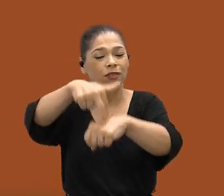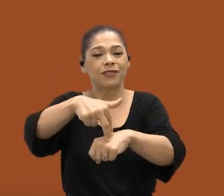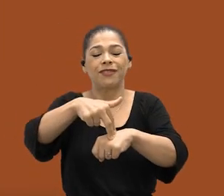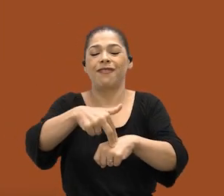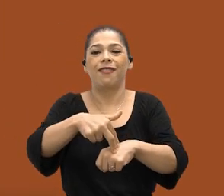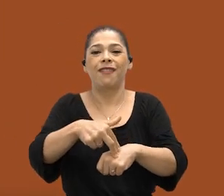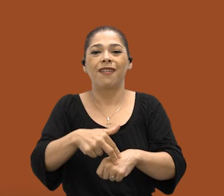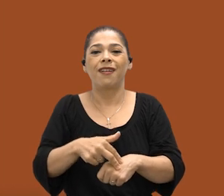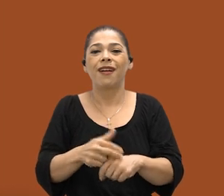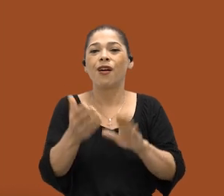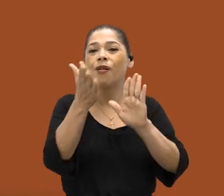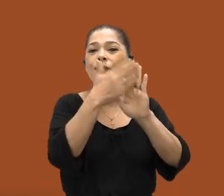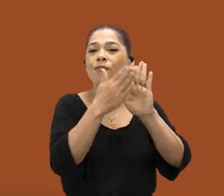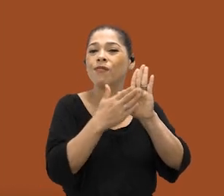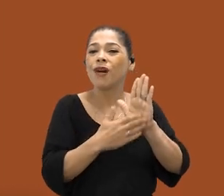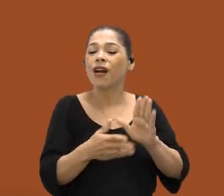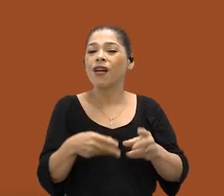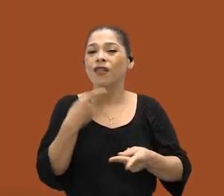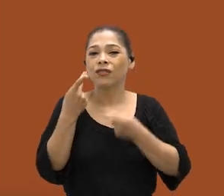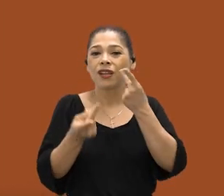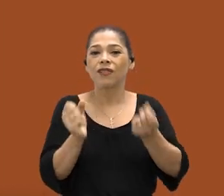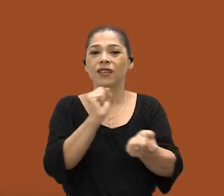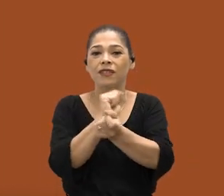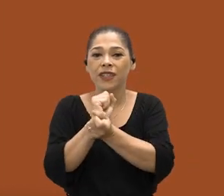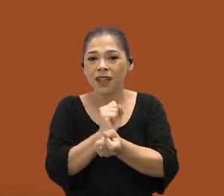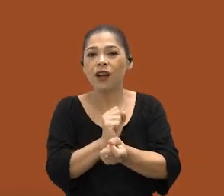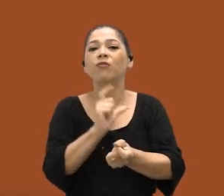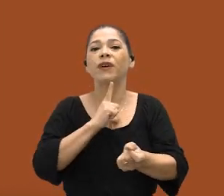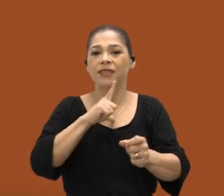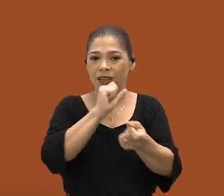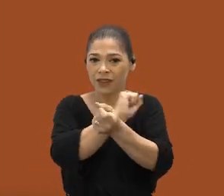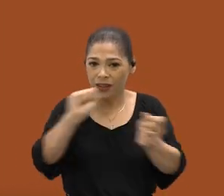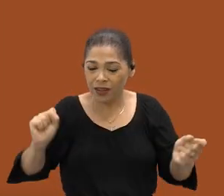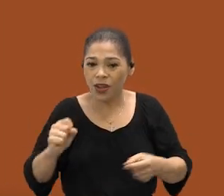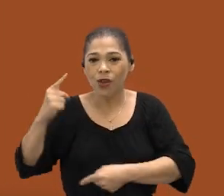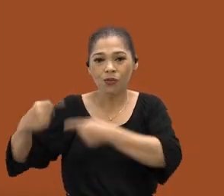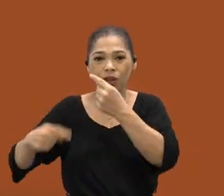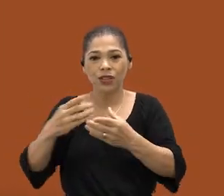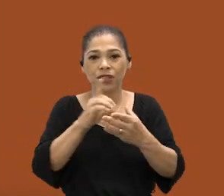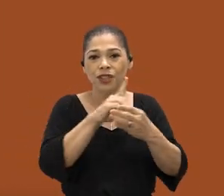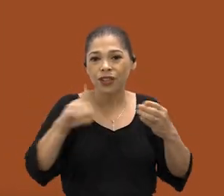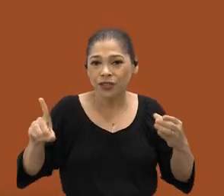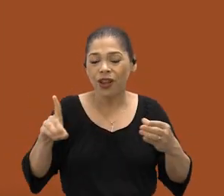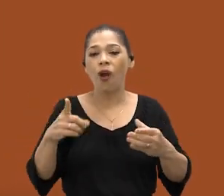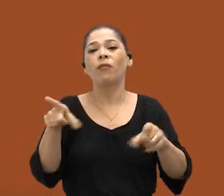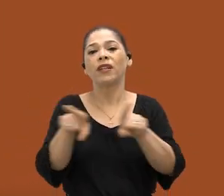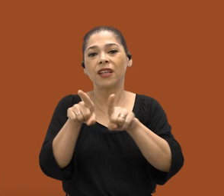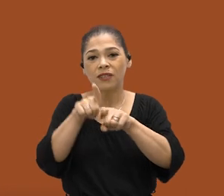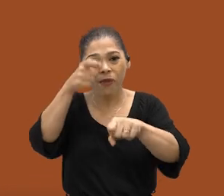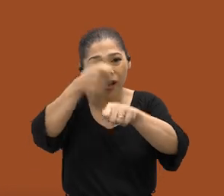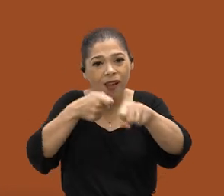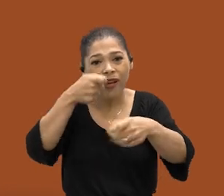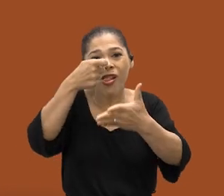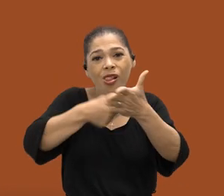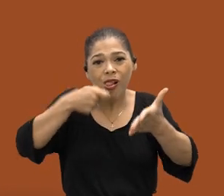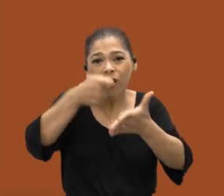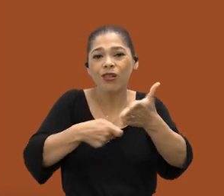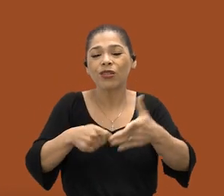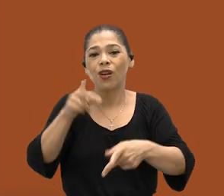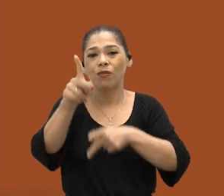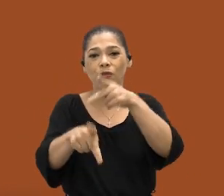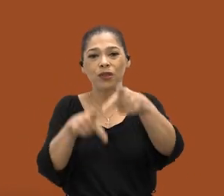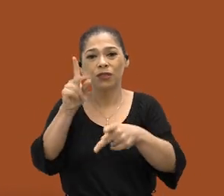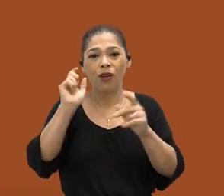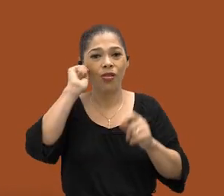a essa pauta ou seja onde teve escravidão teve Liberdade Ontem teve política de exclusão também resistência e a população